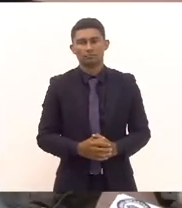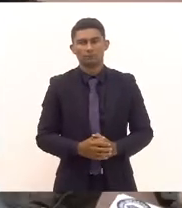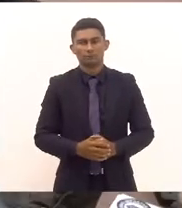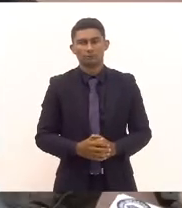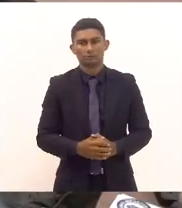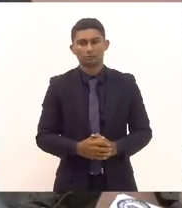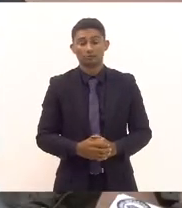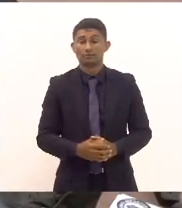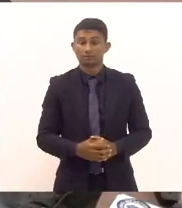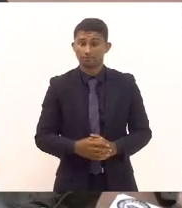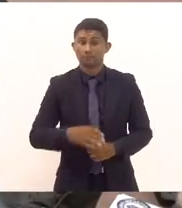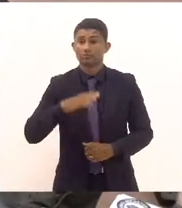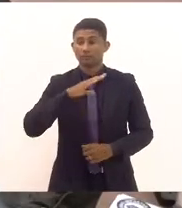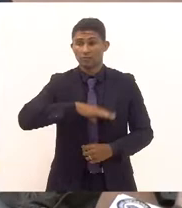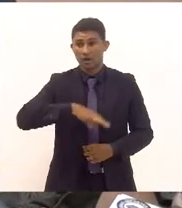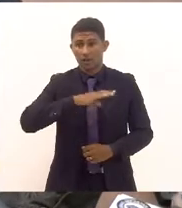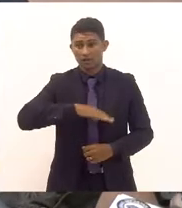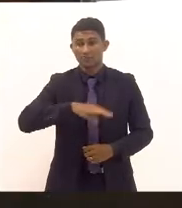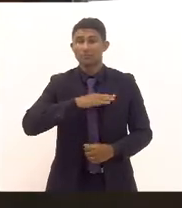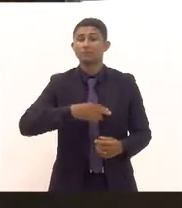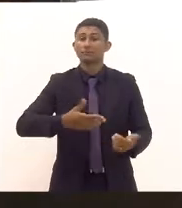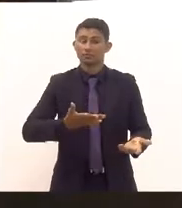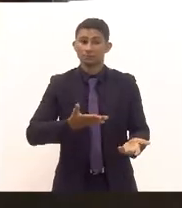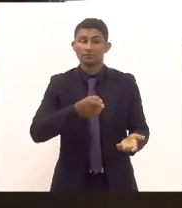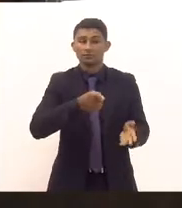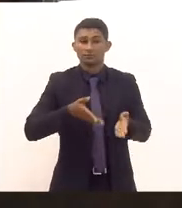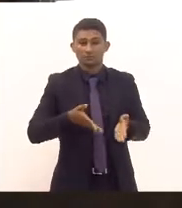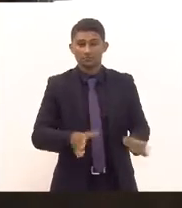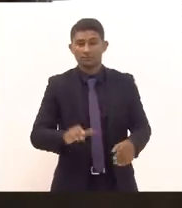é de um vascaíno não favelado